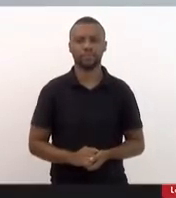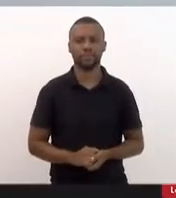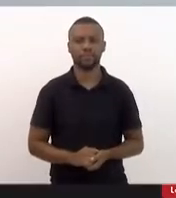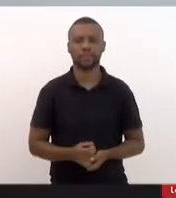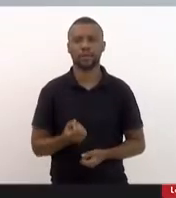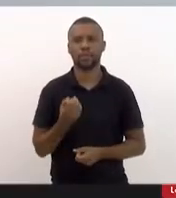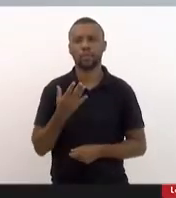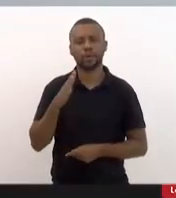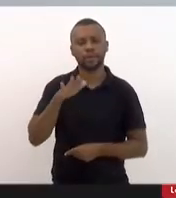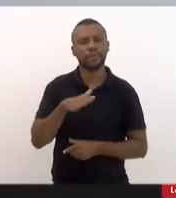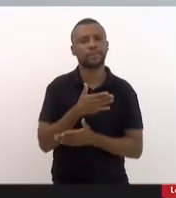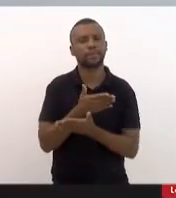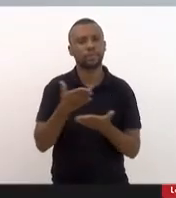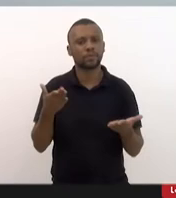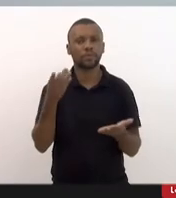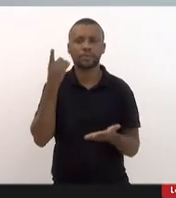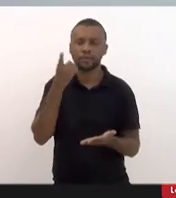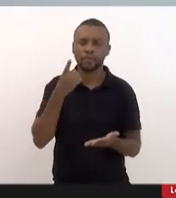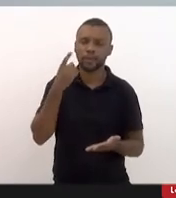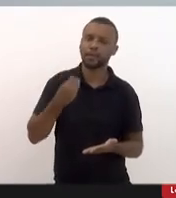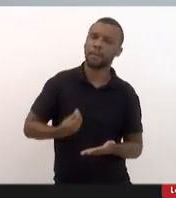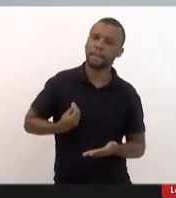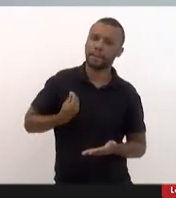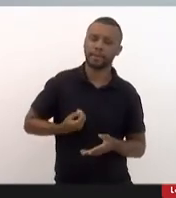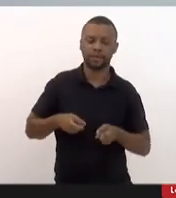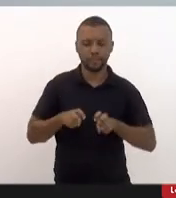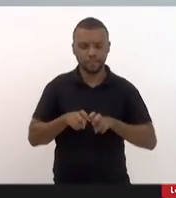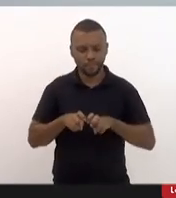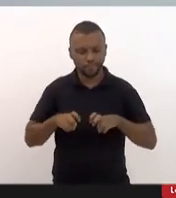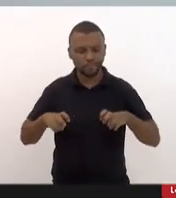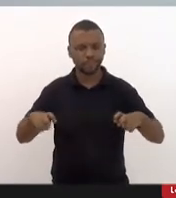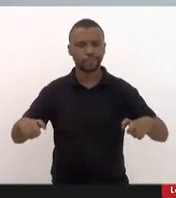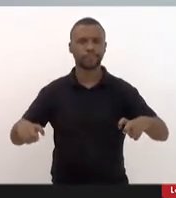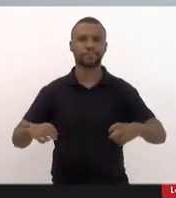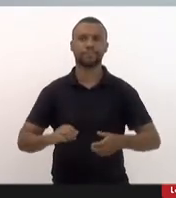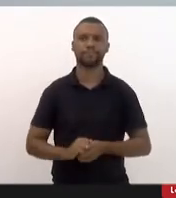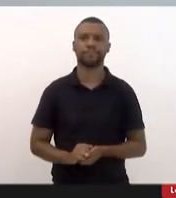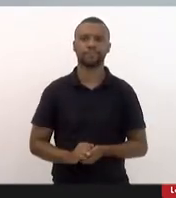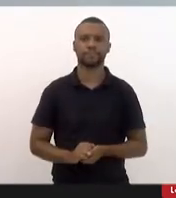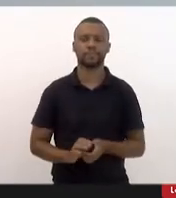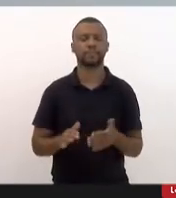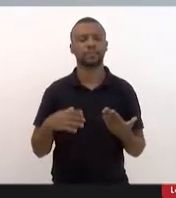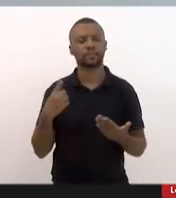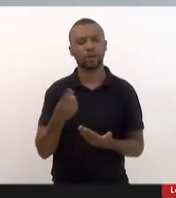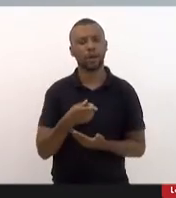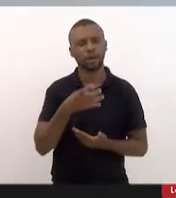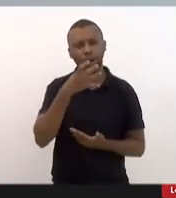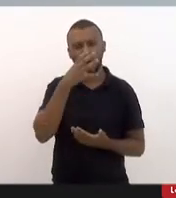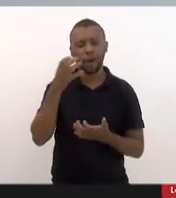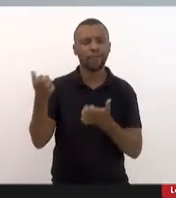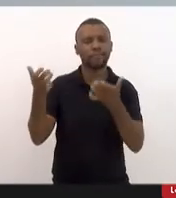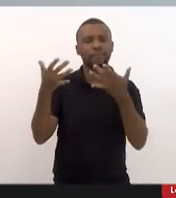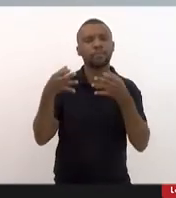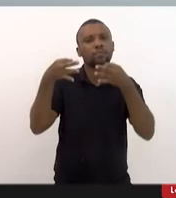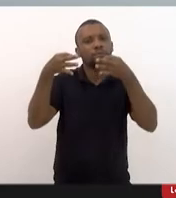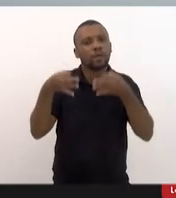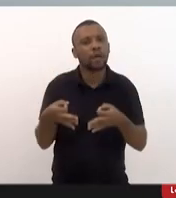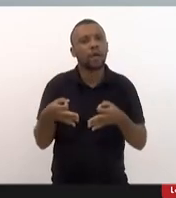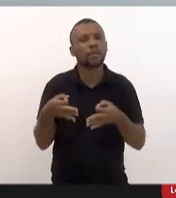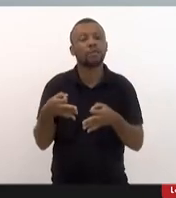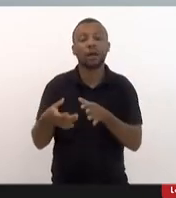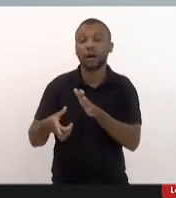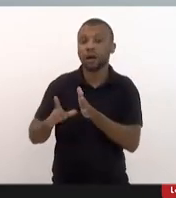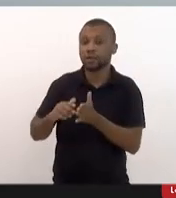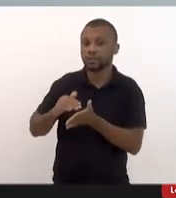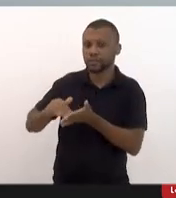Boa tarde a todo deputado, né, presente na mesa. Já ouvimos aqui, estávamos justamente antes do